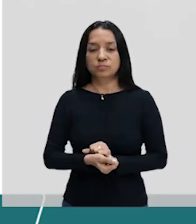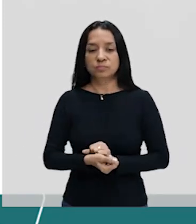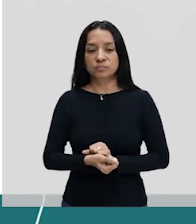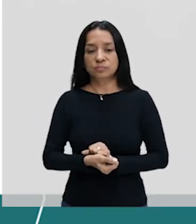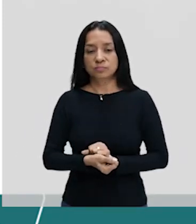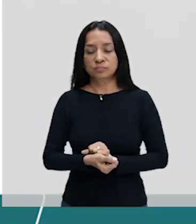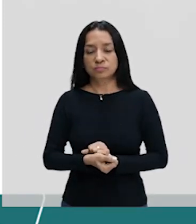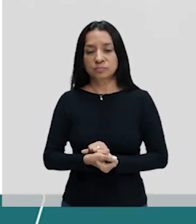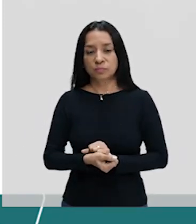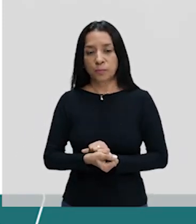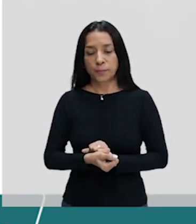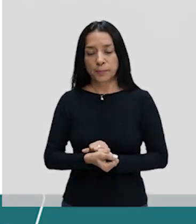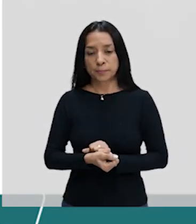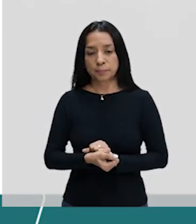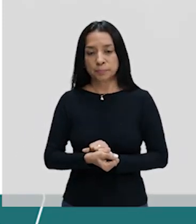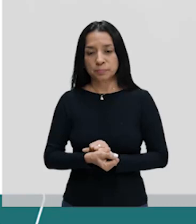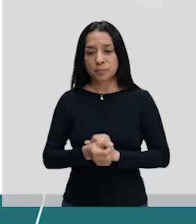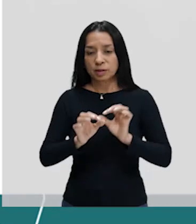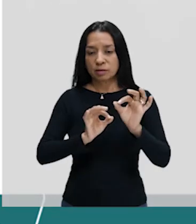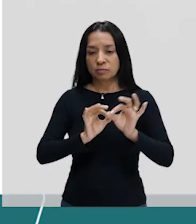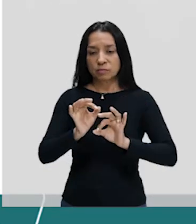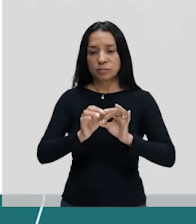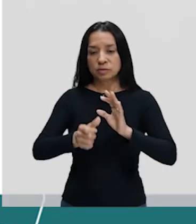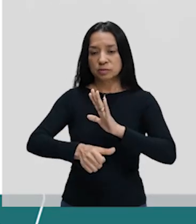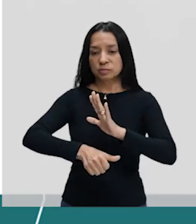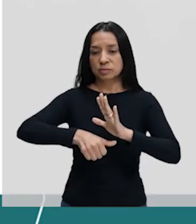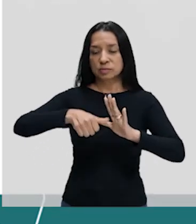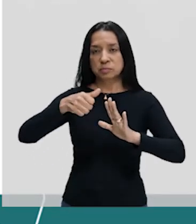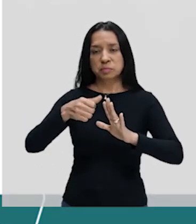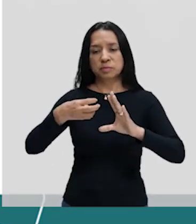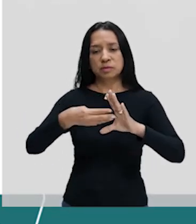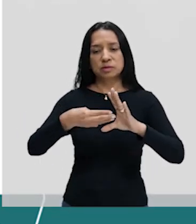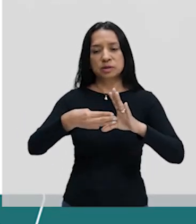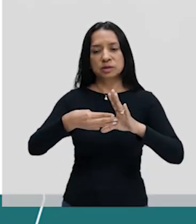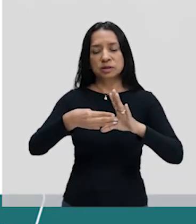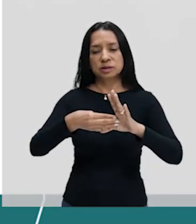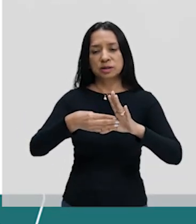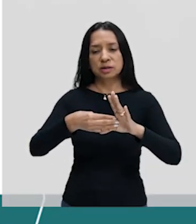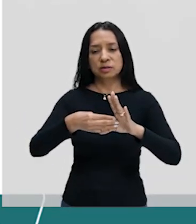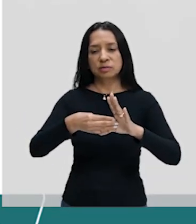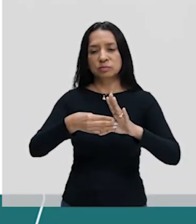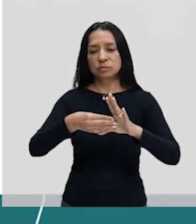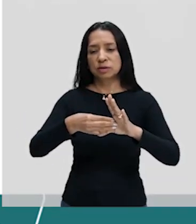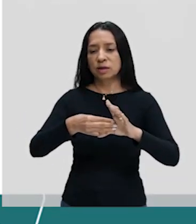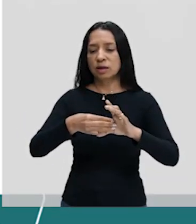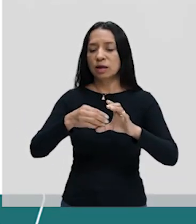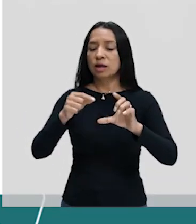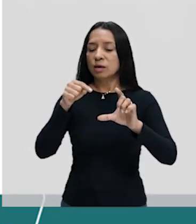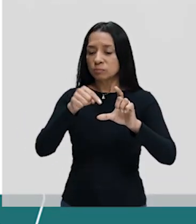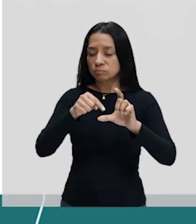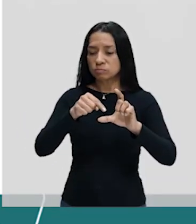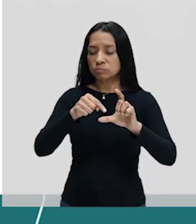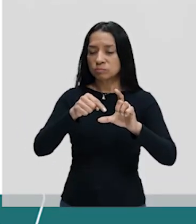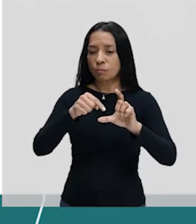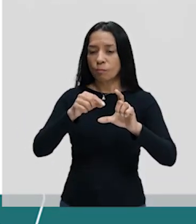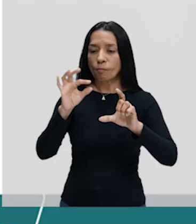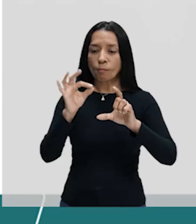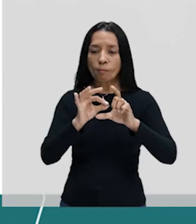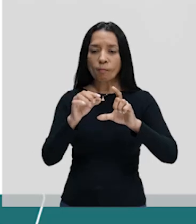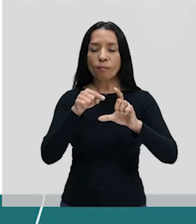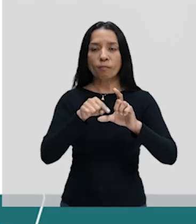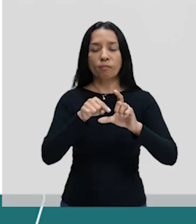primeiras células a terem sido formadas teriam sido células procarióticas e não